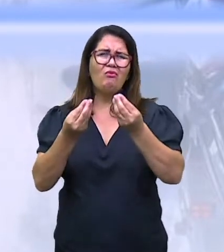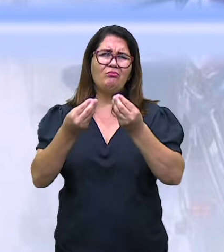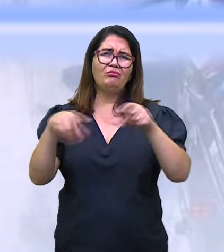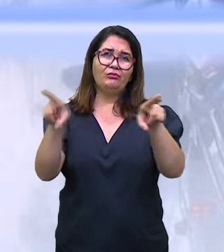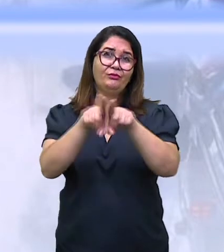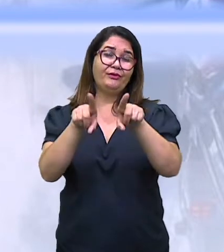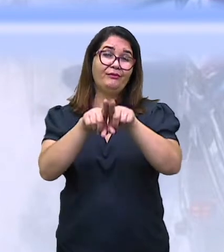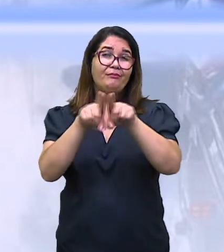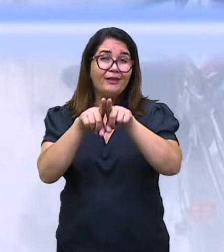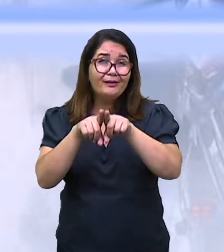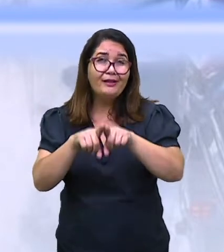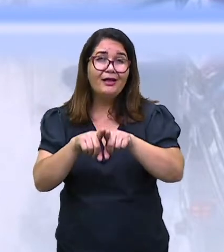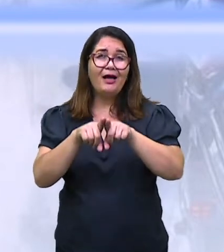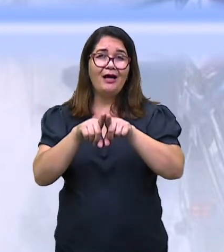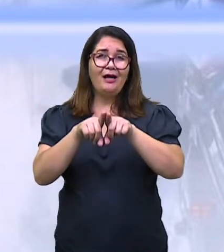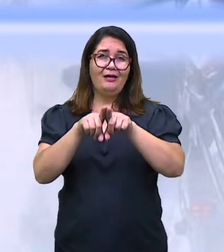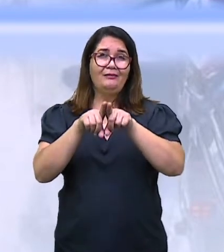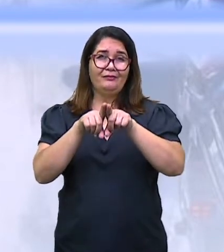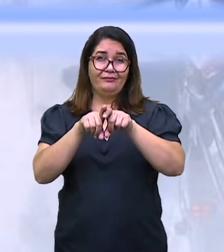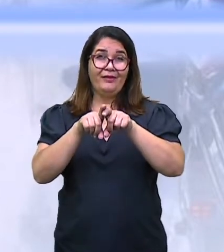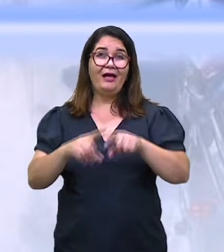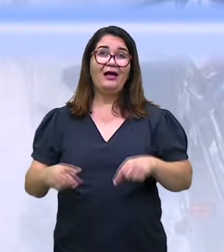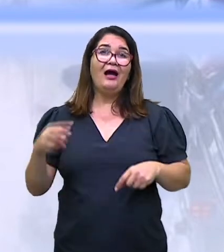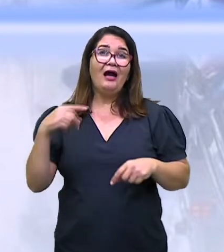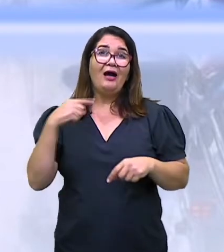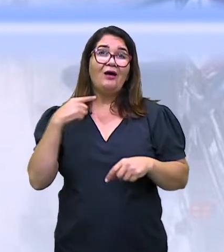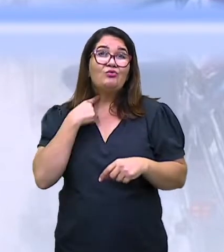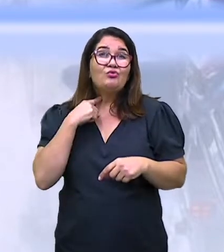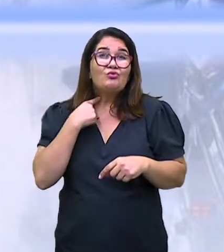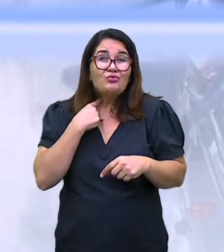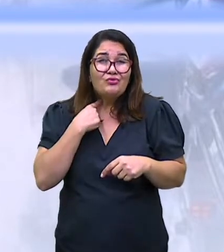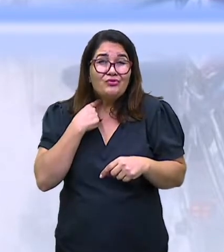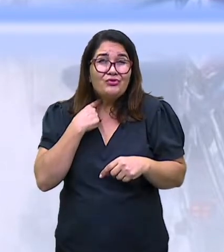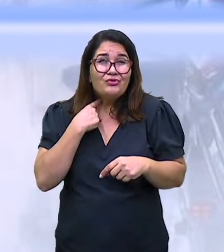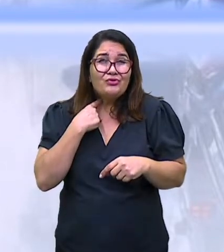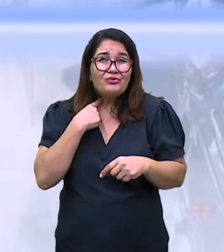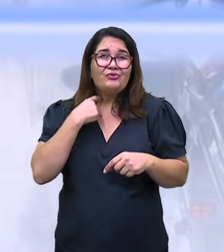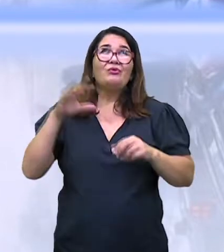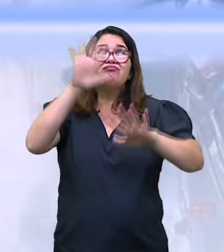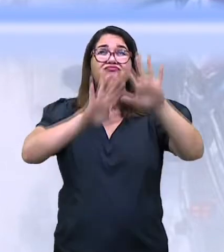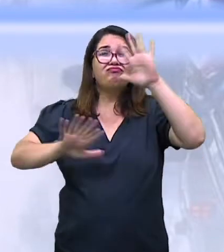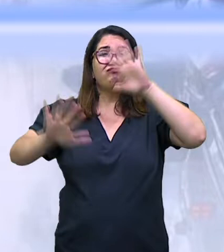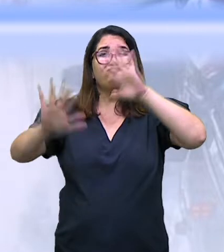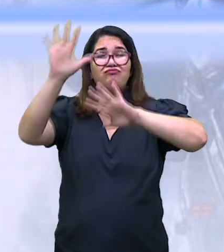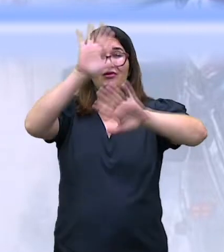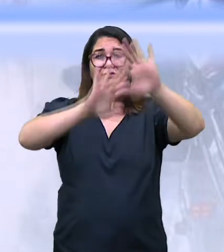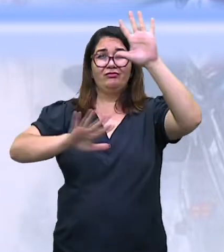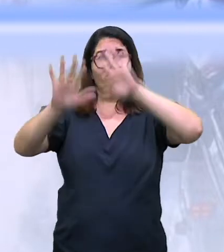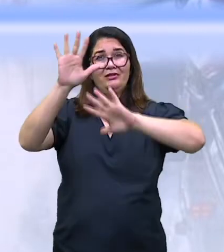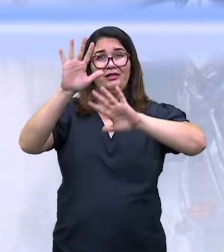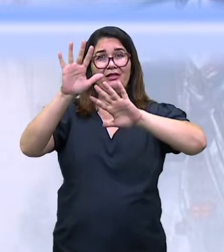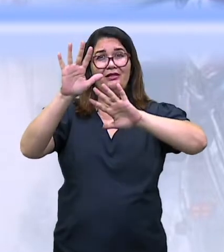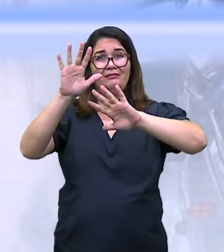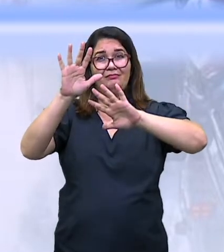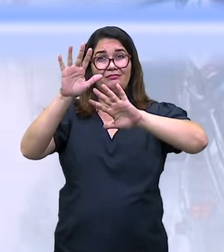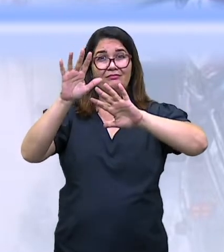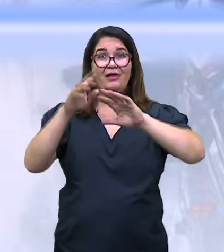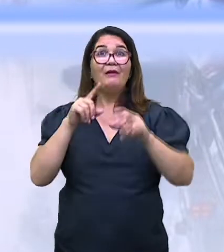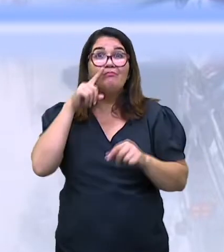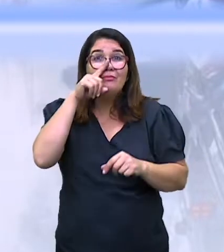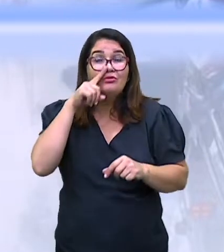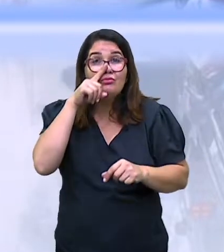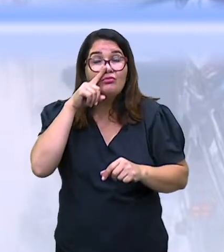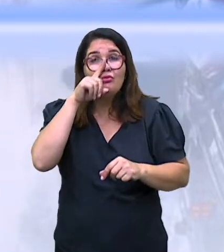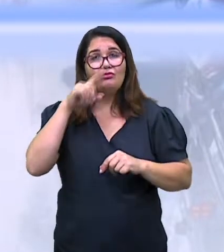do nosso ar traz danos. E é importante a gente saber como que todo esse processo